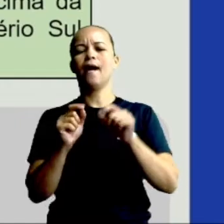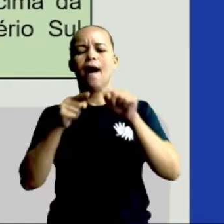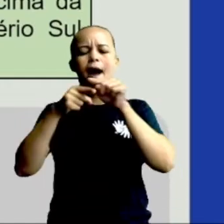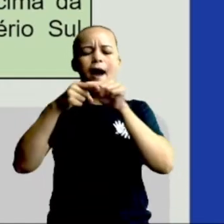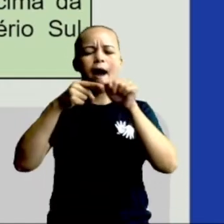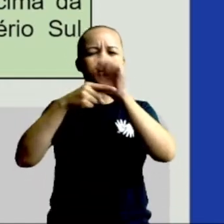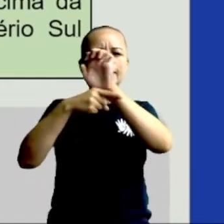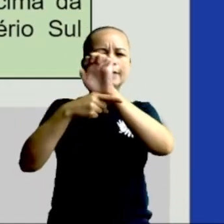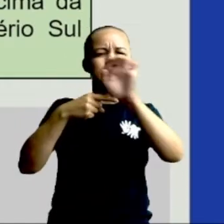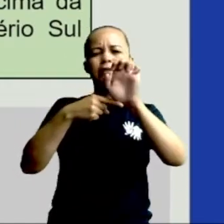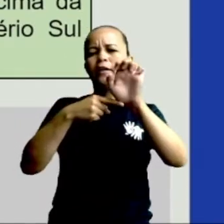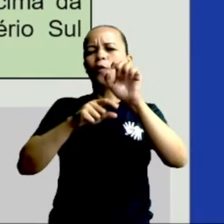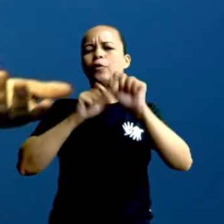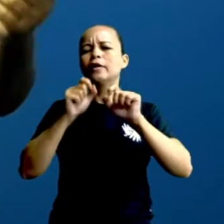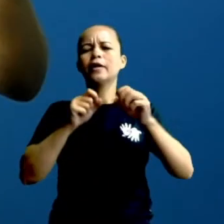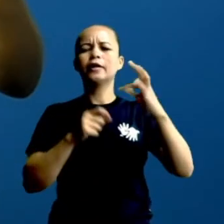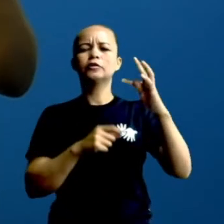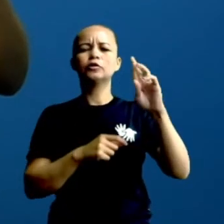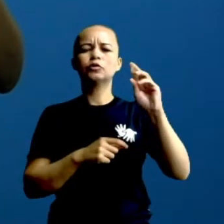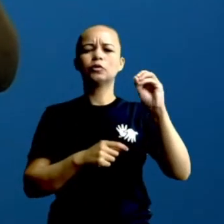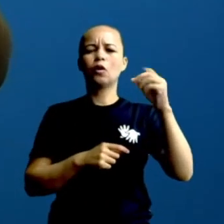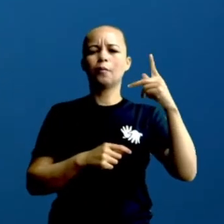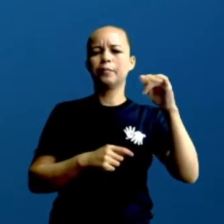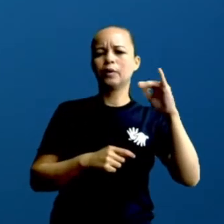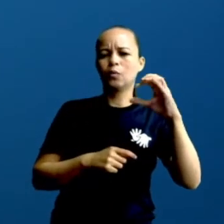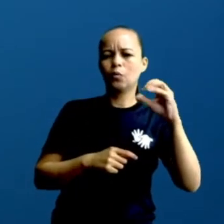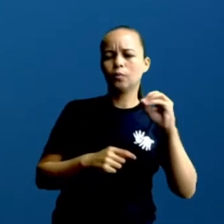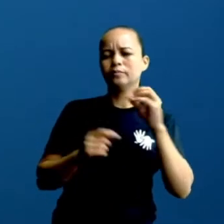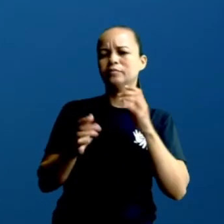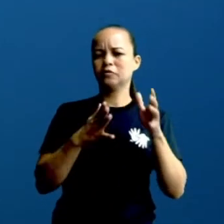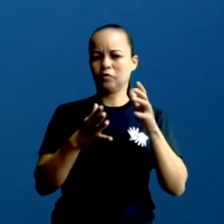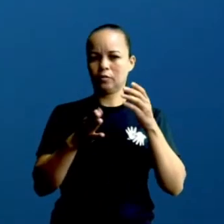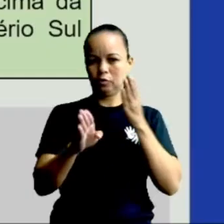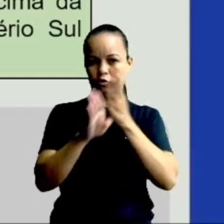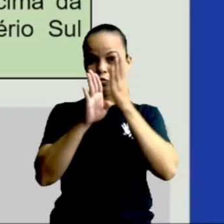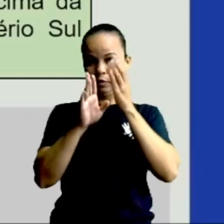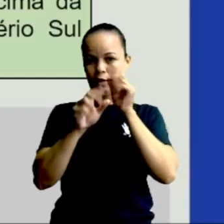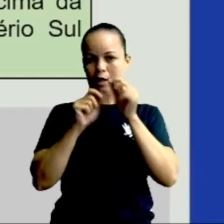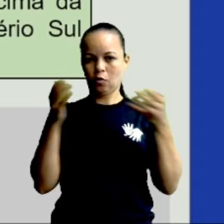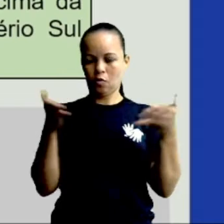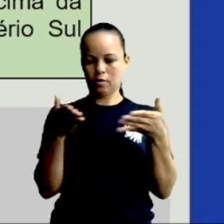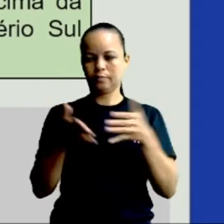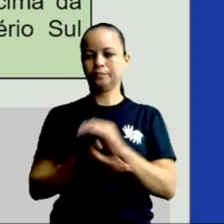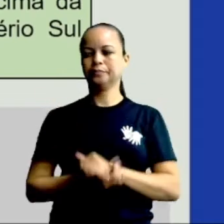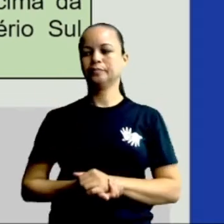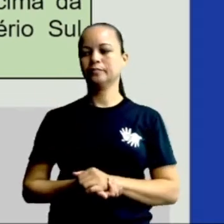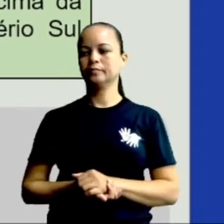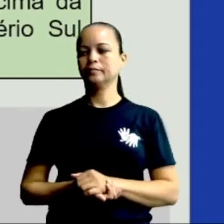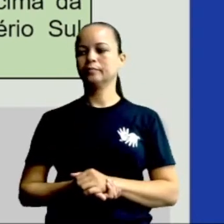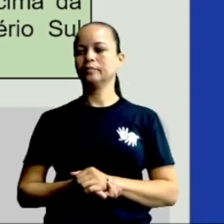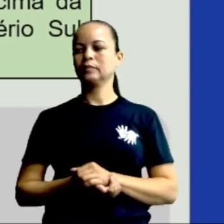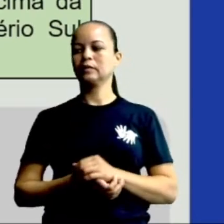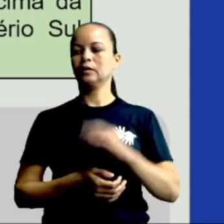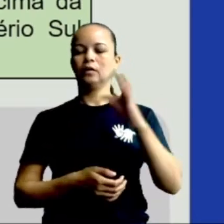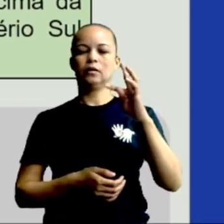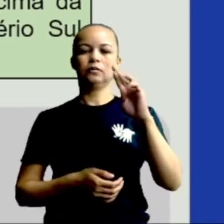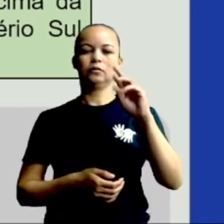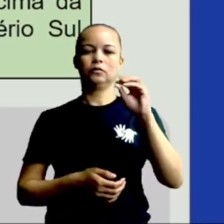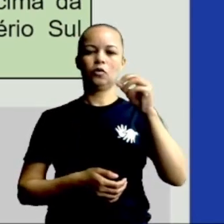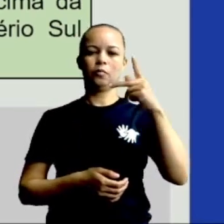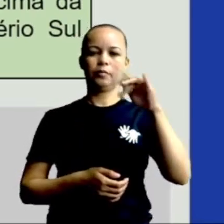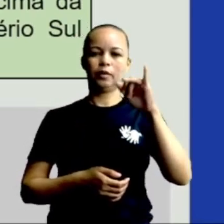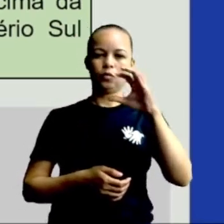são esses trópicos, professora? Vamos ver? Vamos descobrir? Vamos lá, olha para cá. Ó, Trópico de